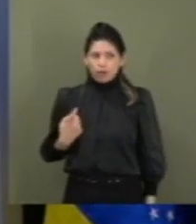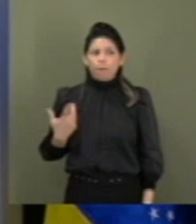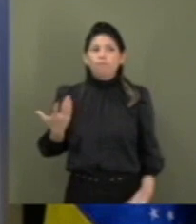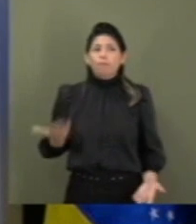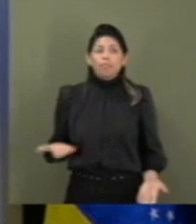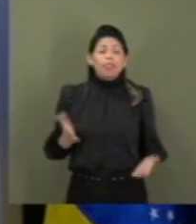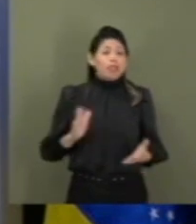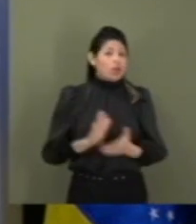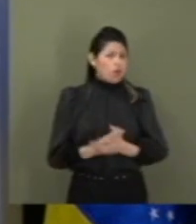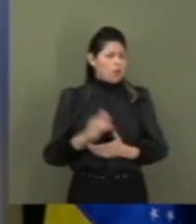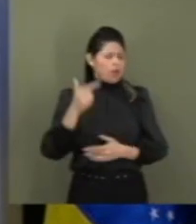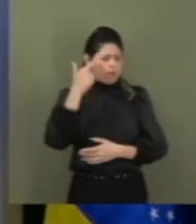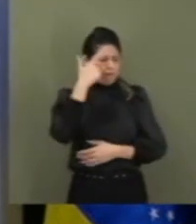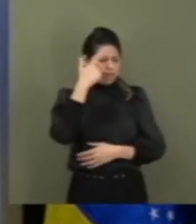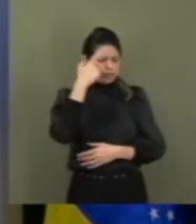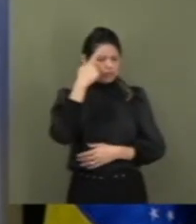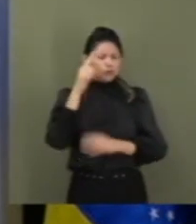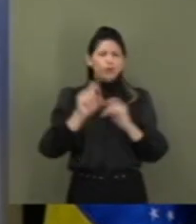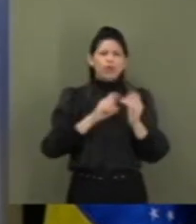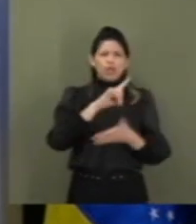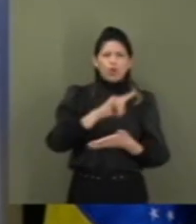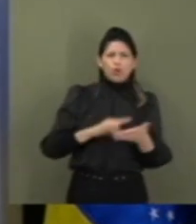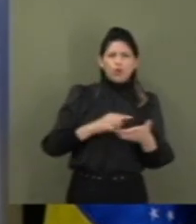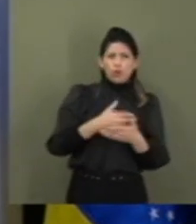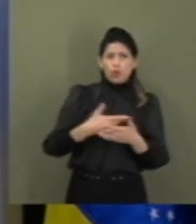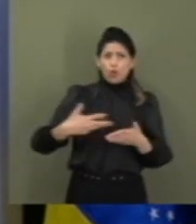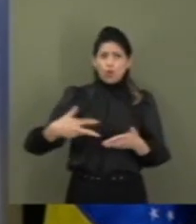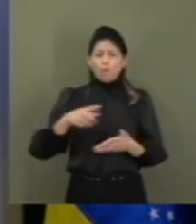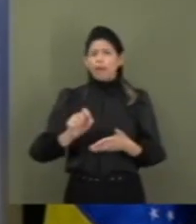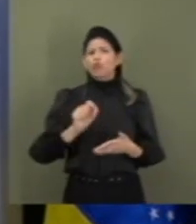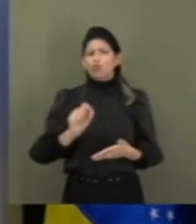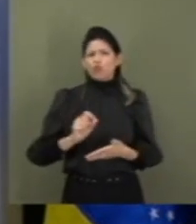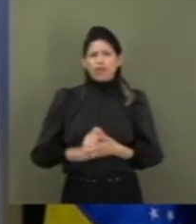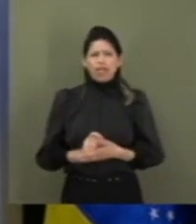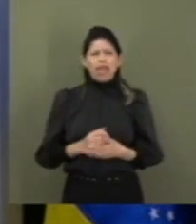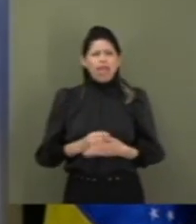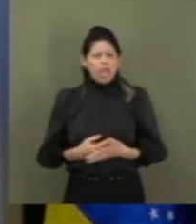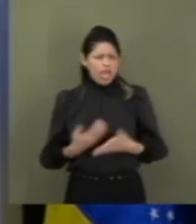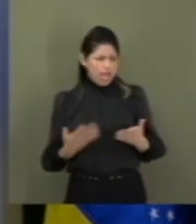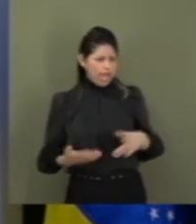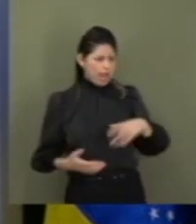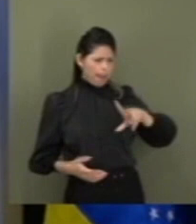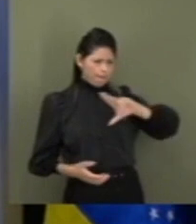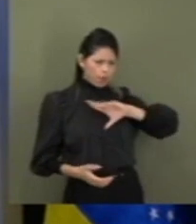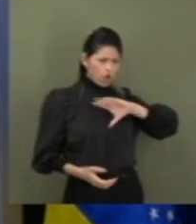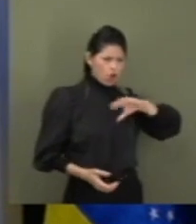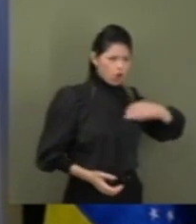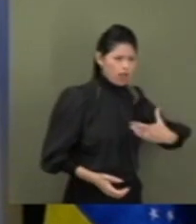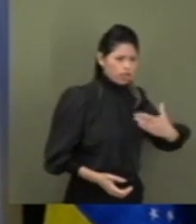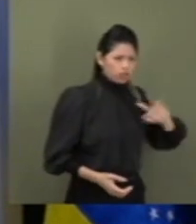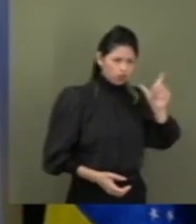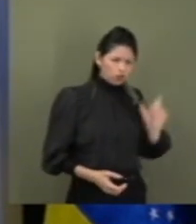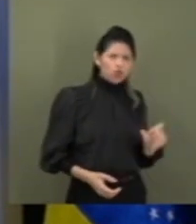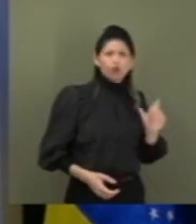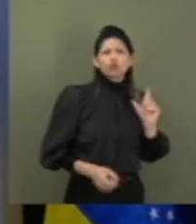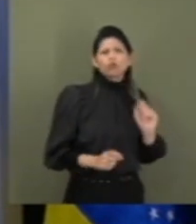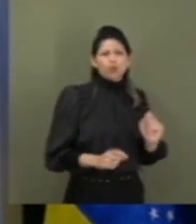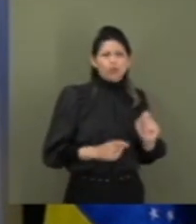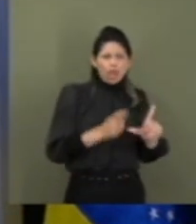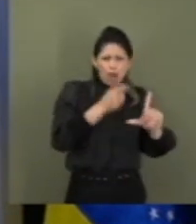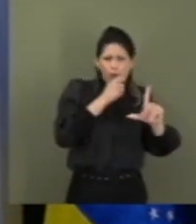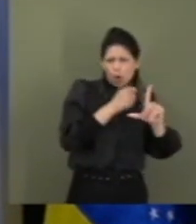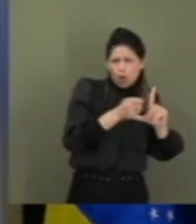documento publicado pelo jornal Independente, corajoso. E nesses tempos de hoje, nós temos